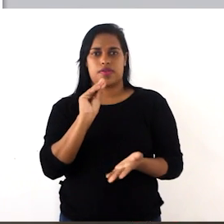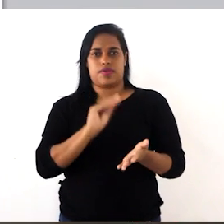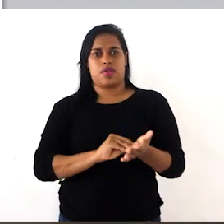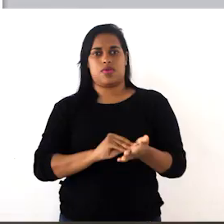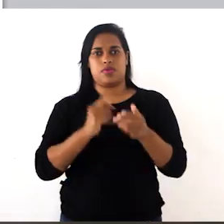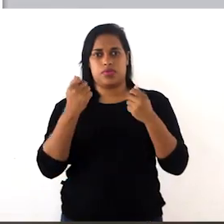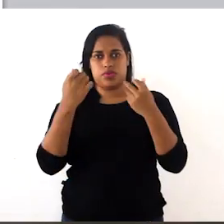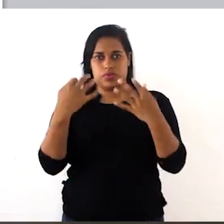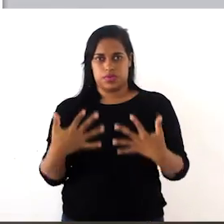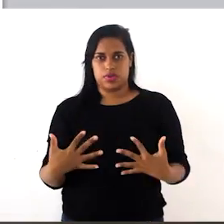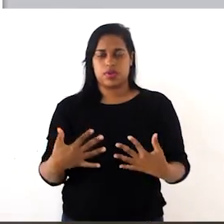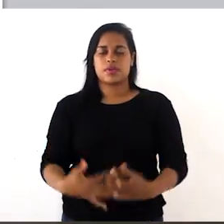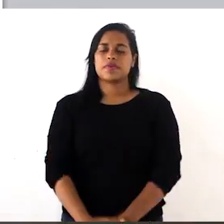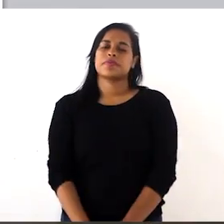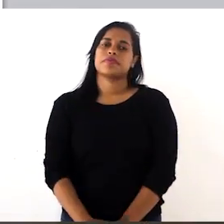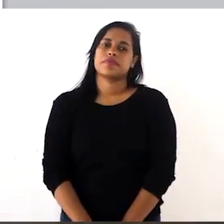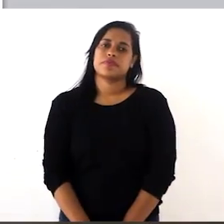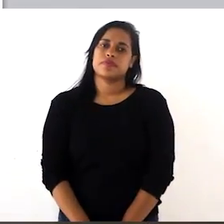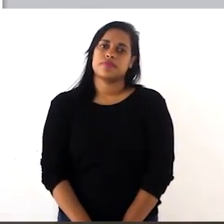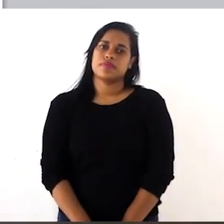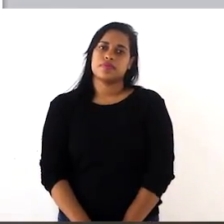falta.